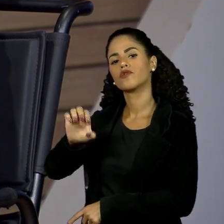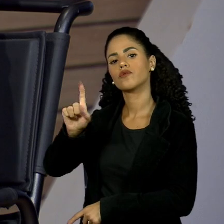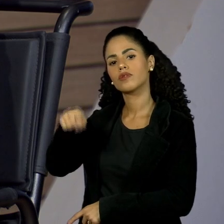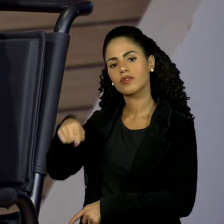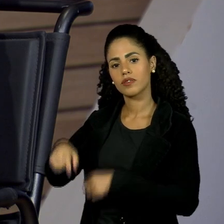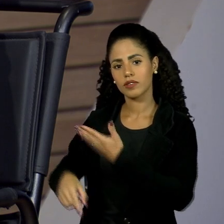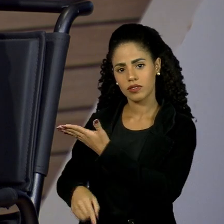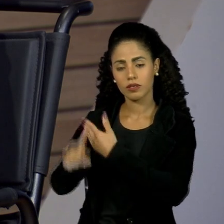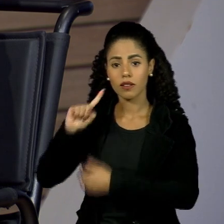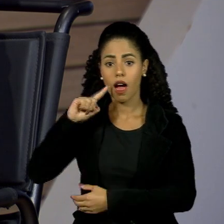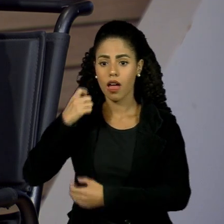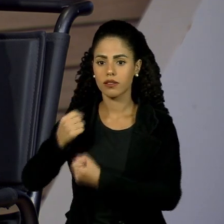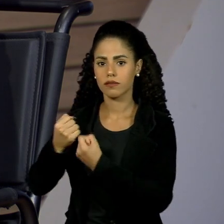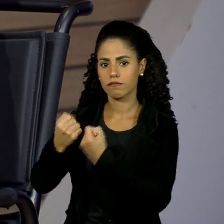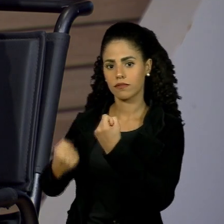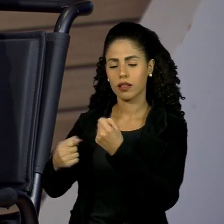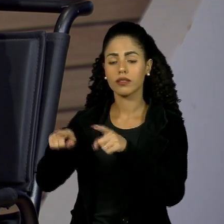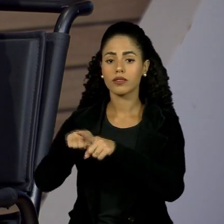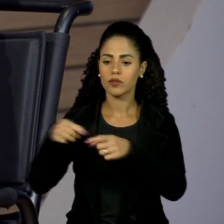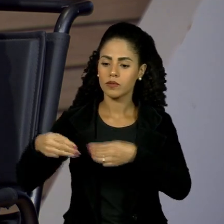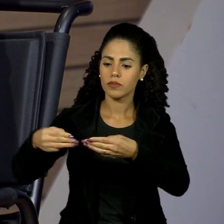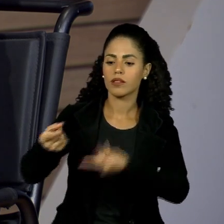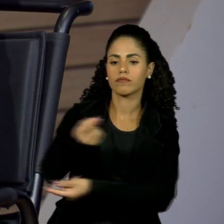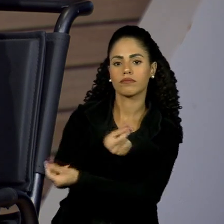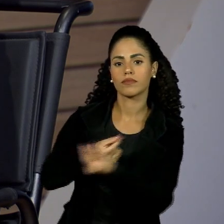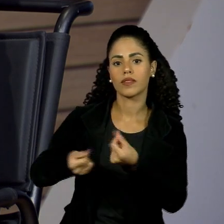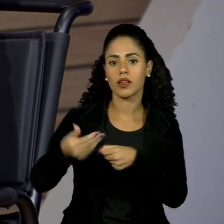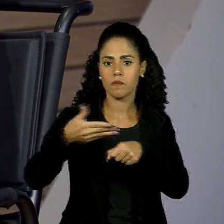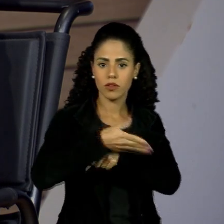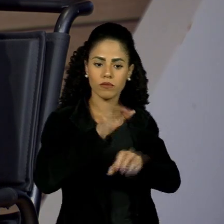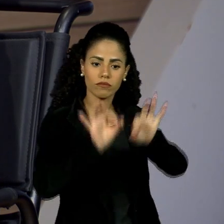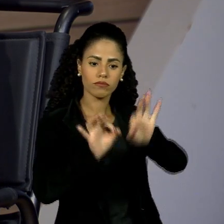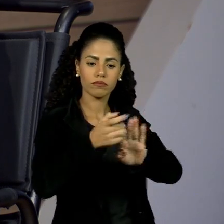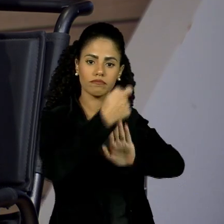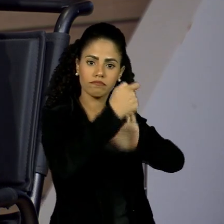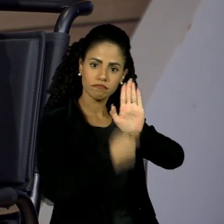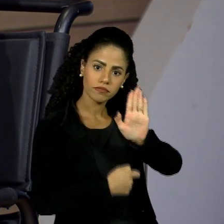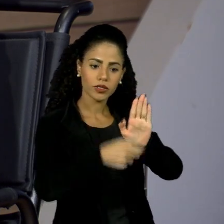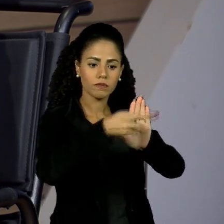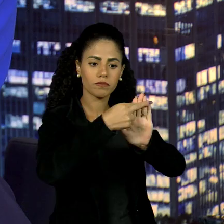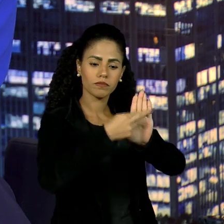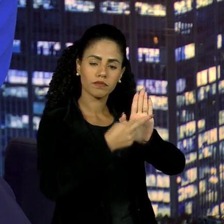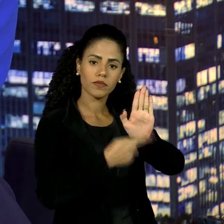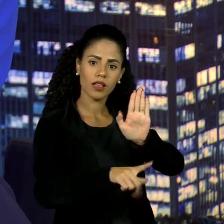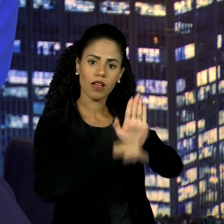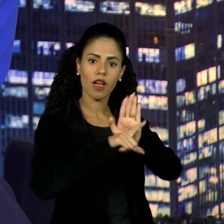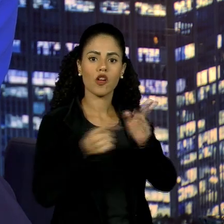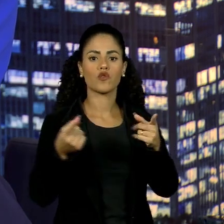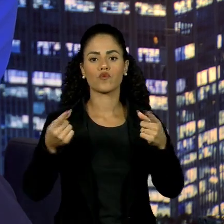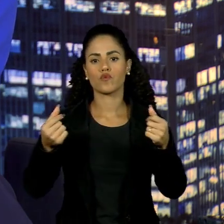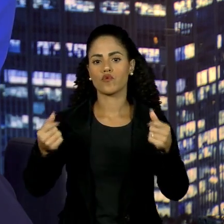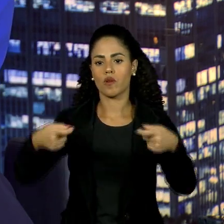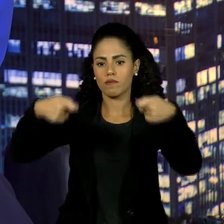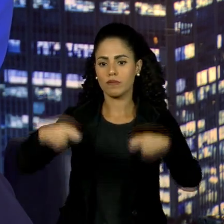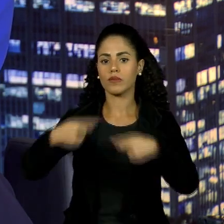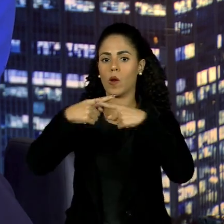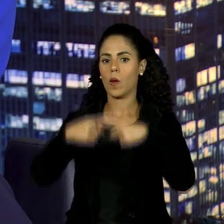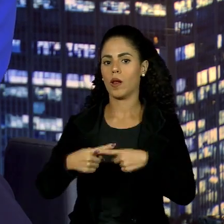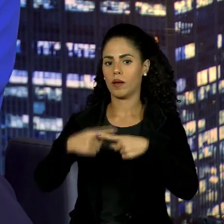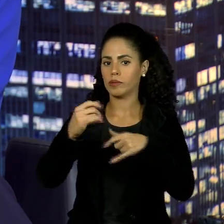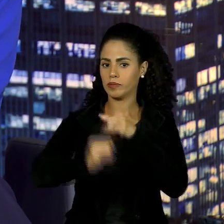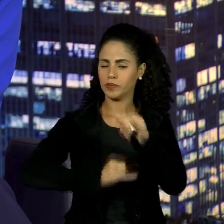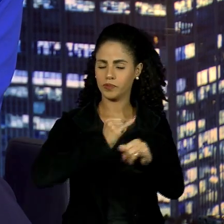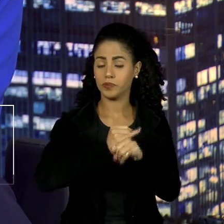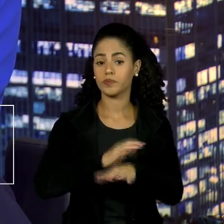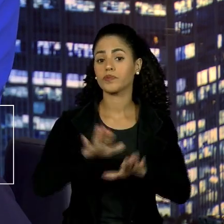Mansur, ex-assessor especial do Ministério da Fazenda, que participou do projeto de regulamentação desses jogos online. Bom, o vício